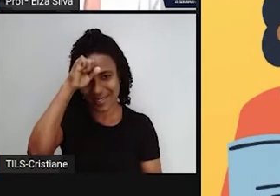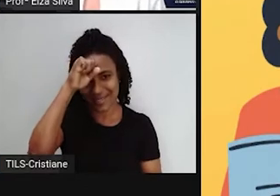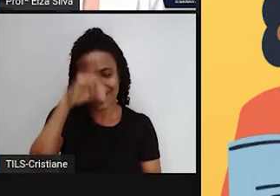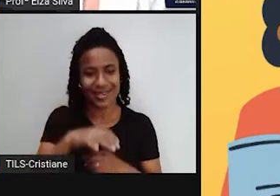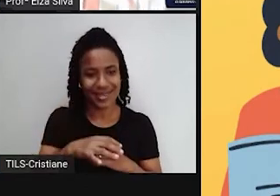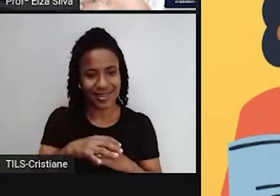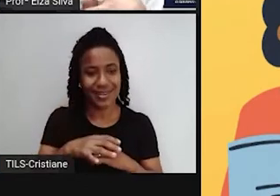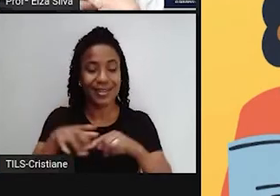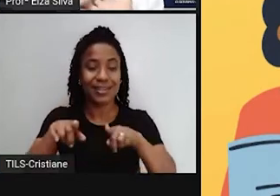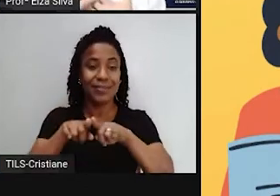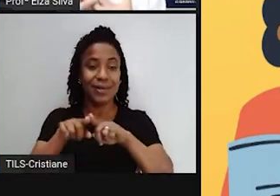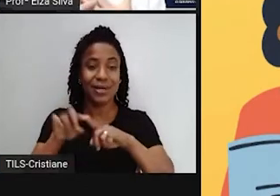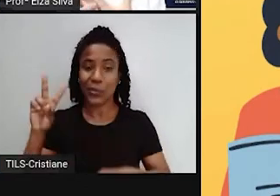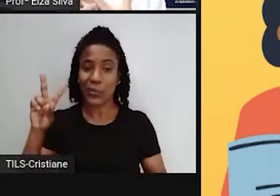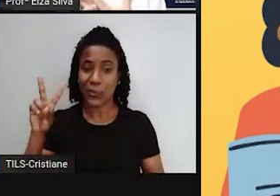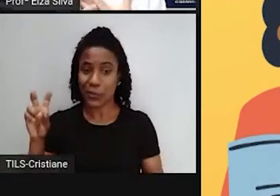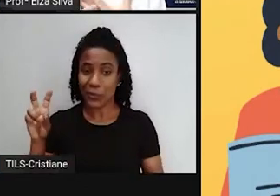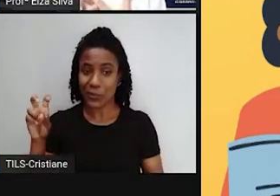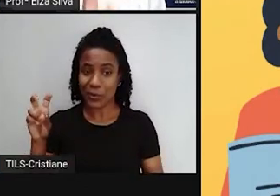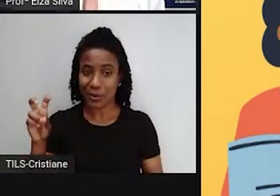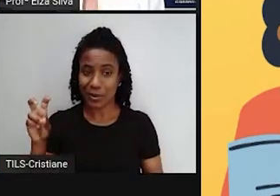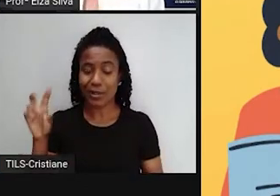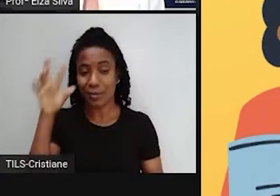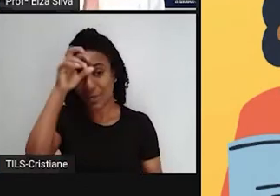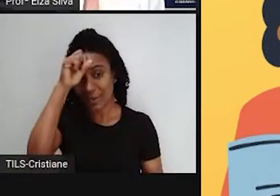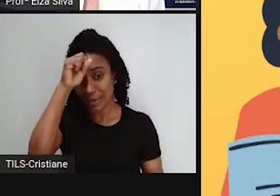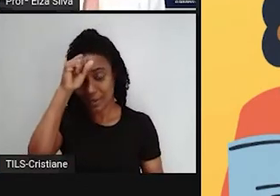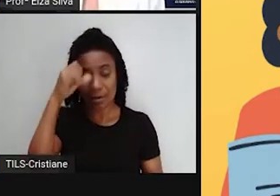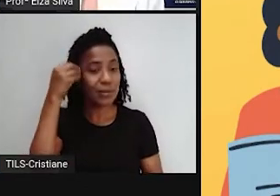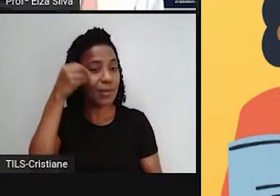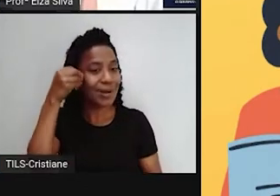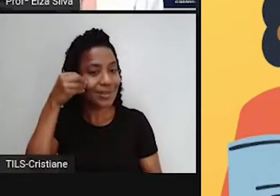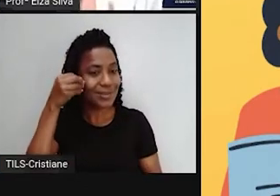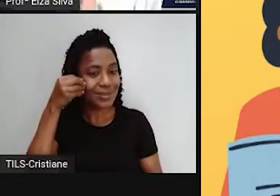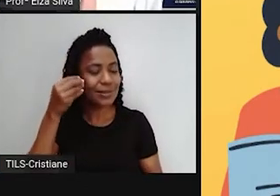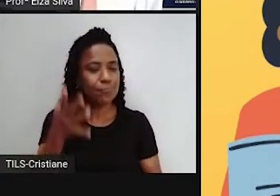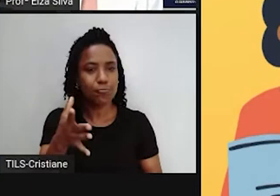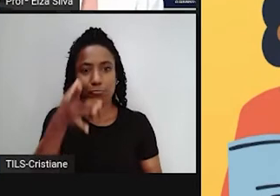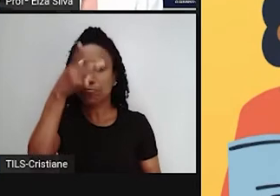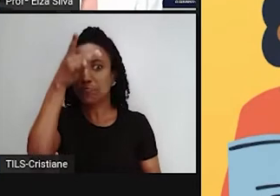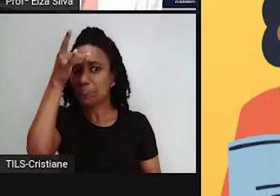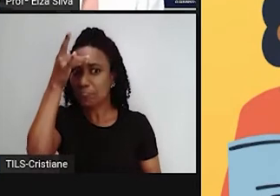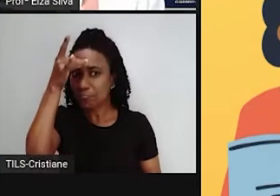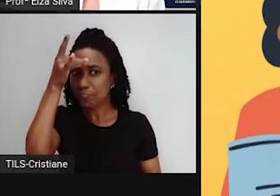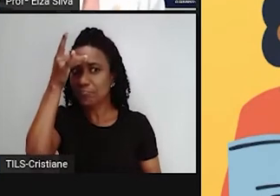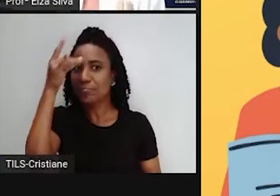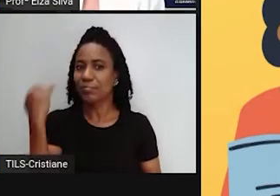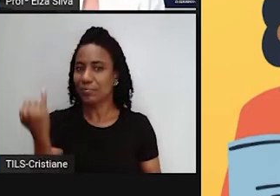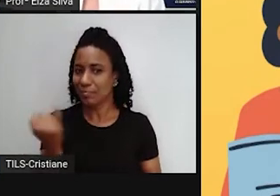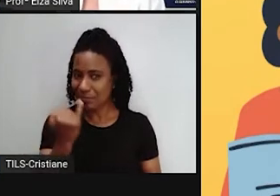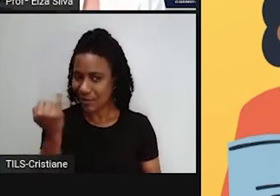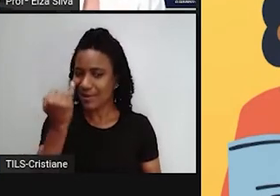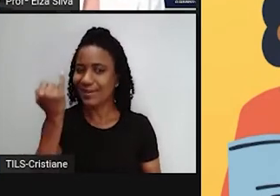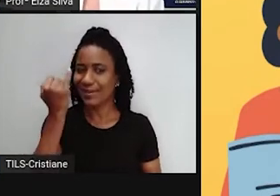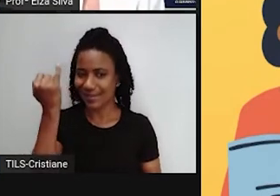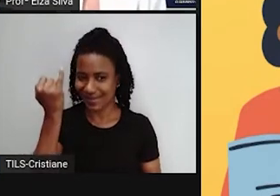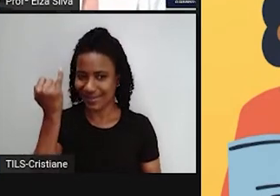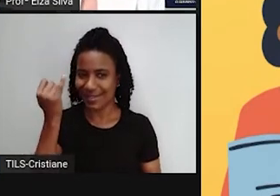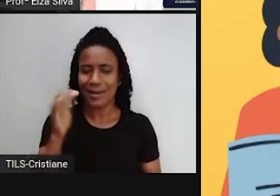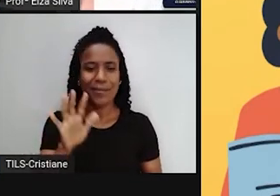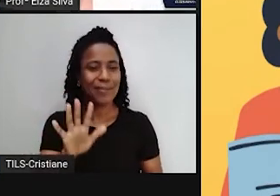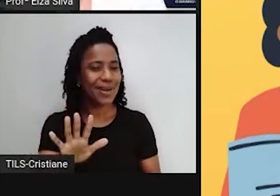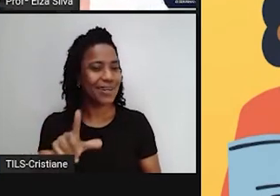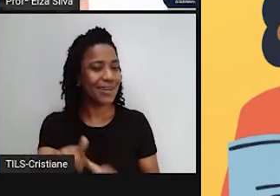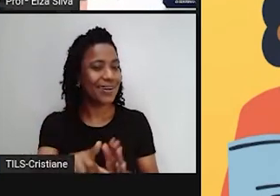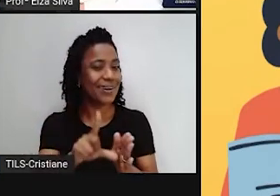e tentar aplicar na nossa vida, ok? Mas antes de nós nos debruçarmos nesses